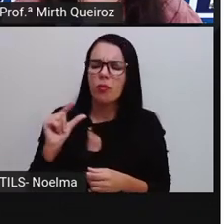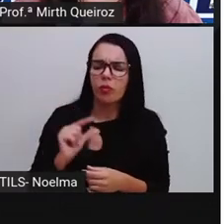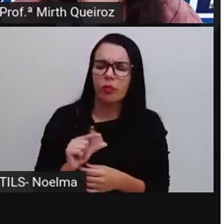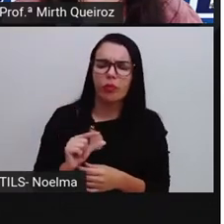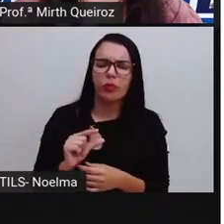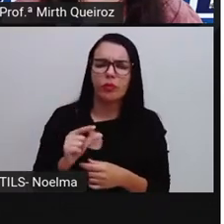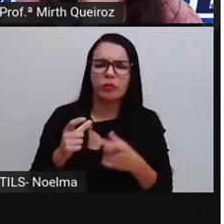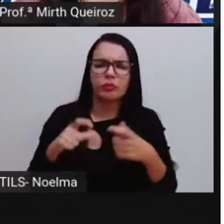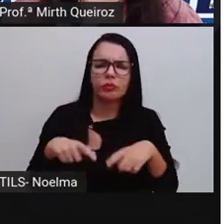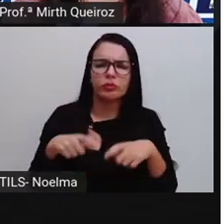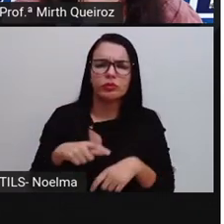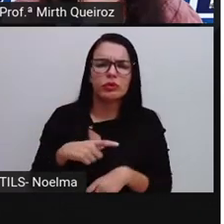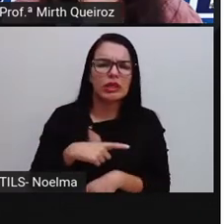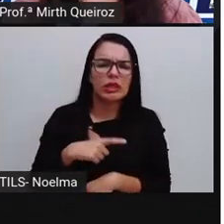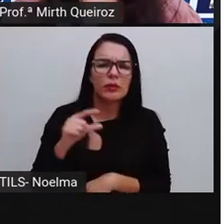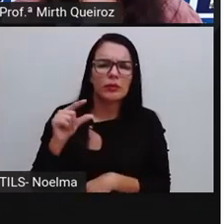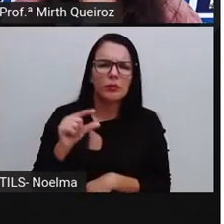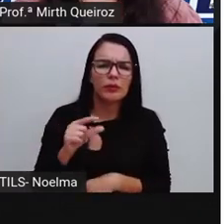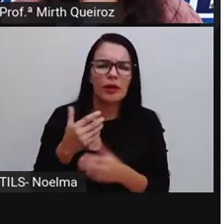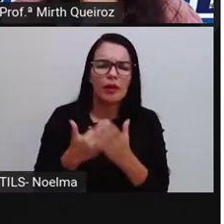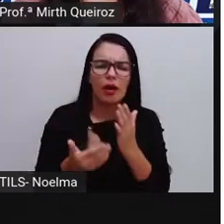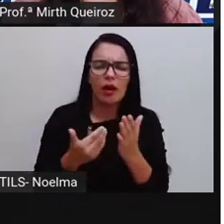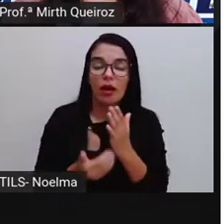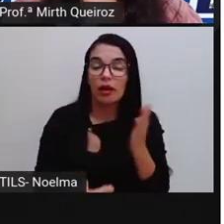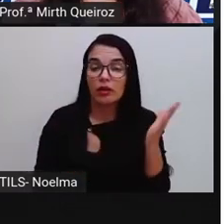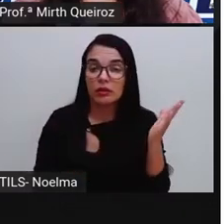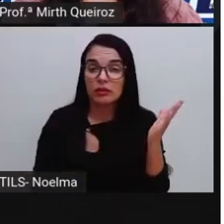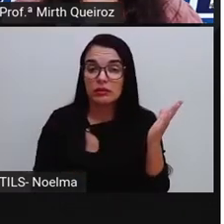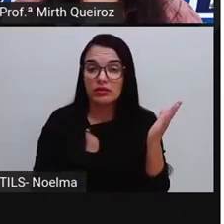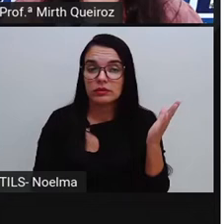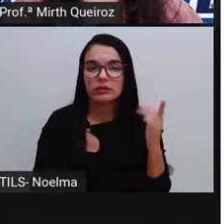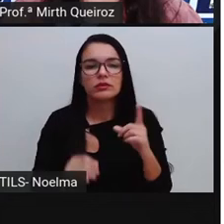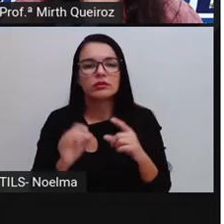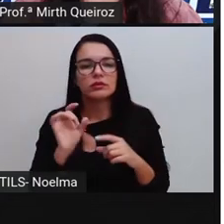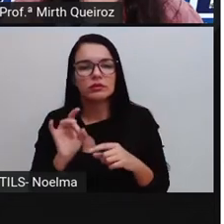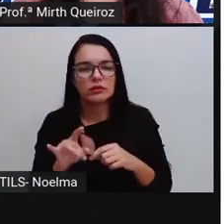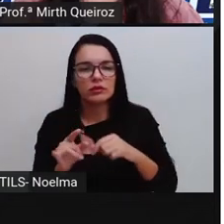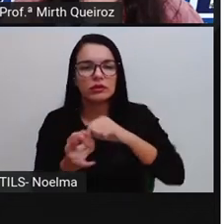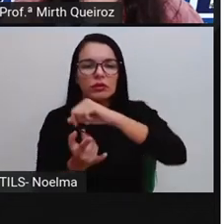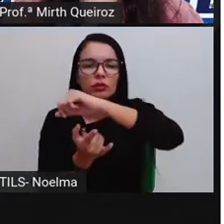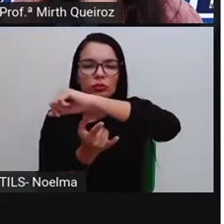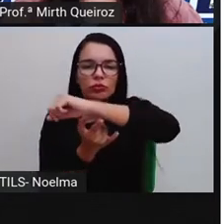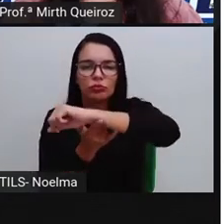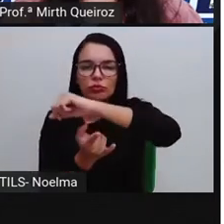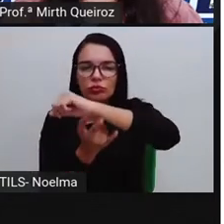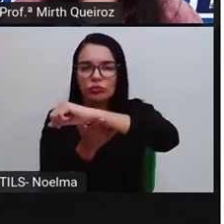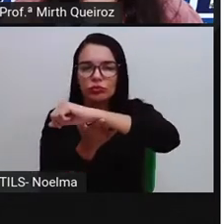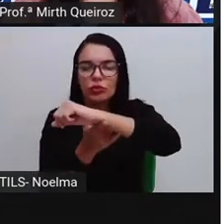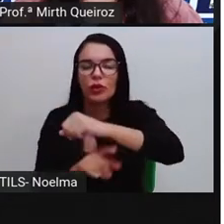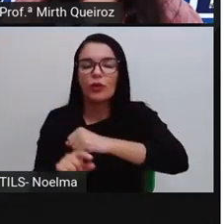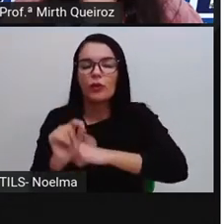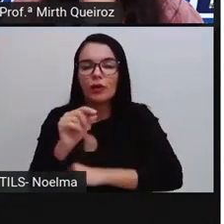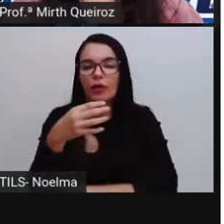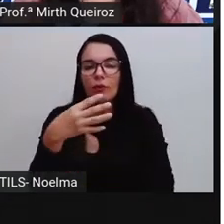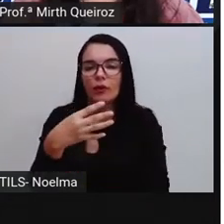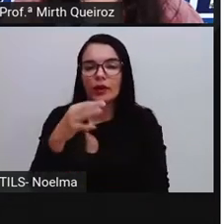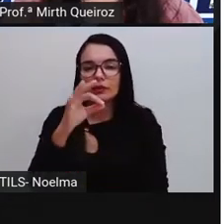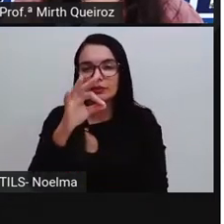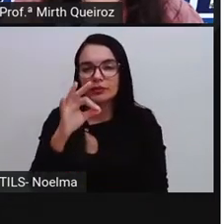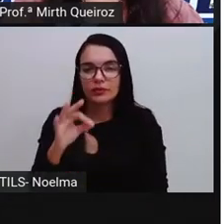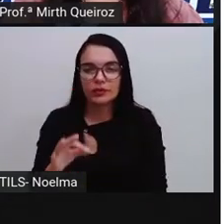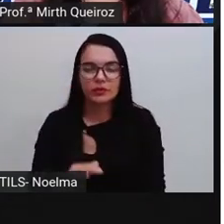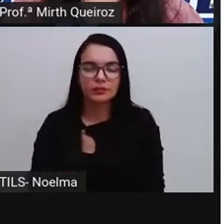água aqui? É através das fezes, que seria aí 4%. Qual